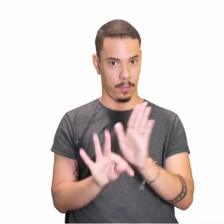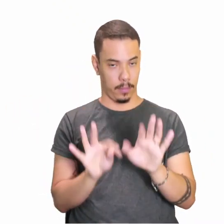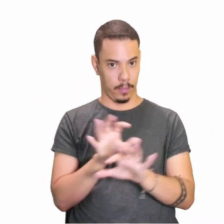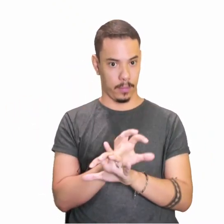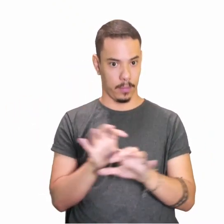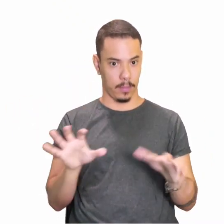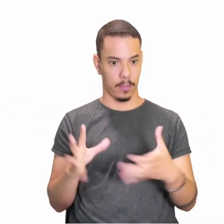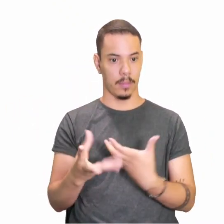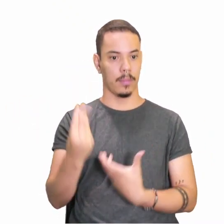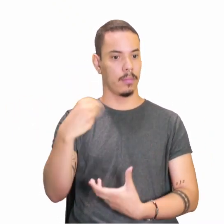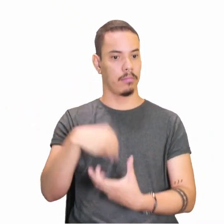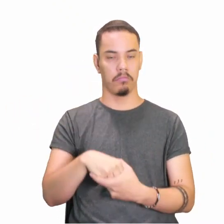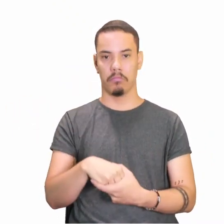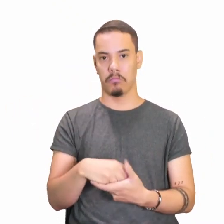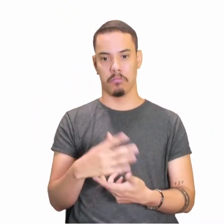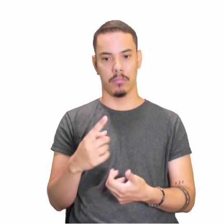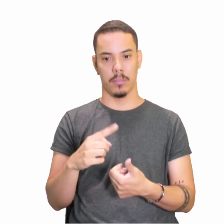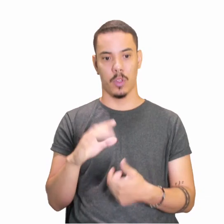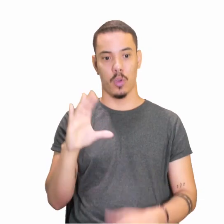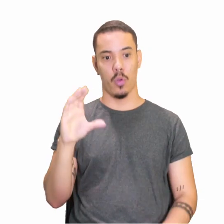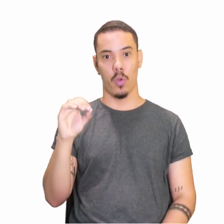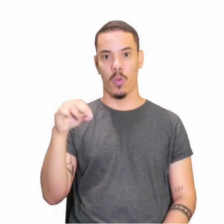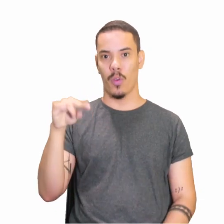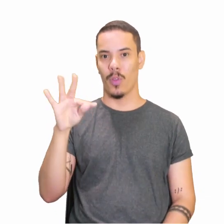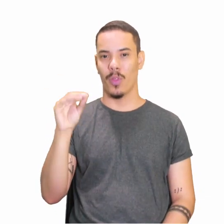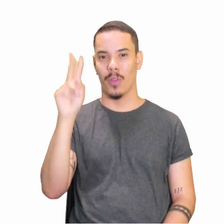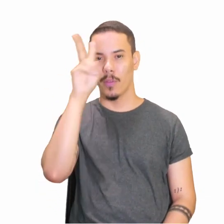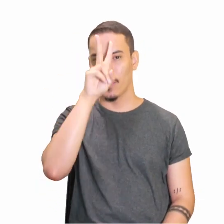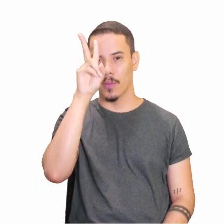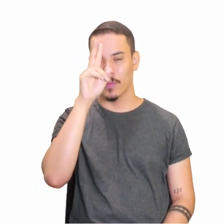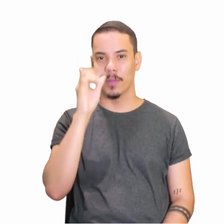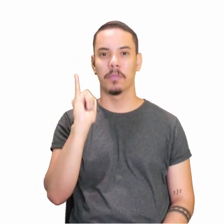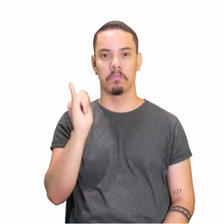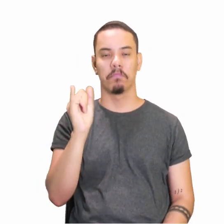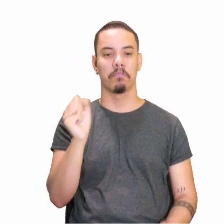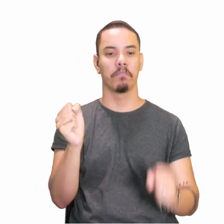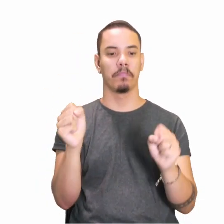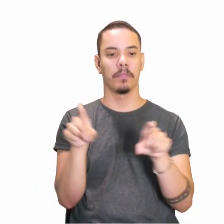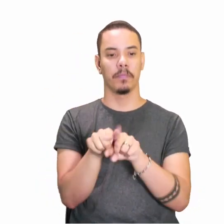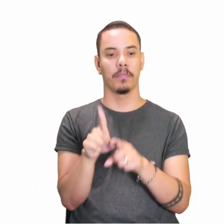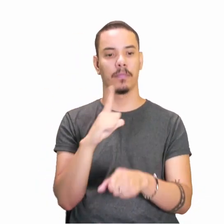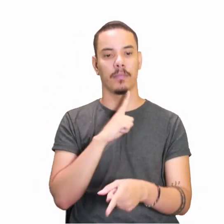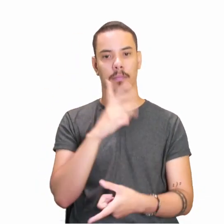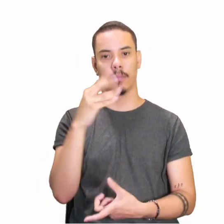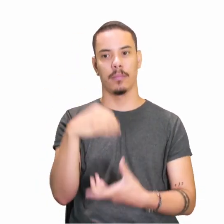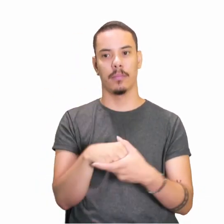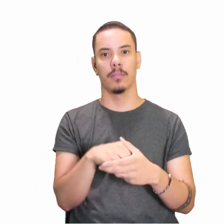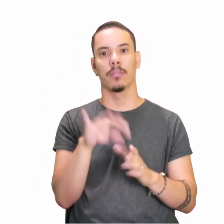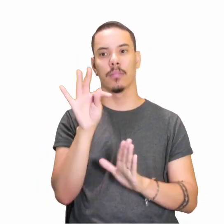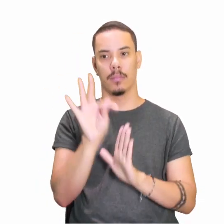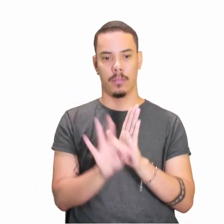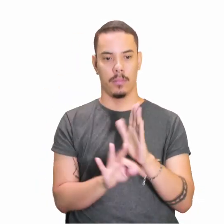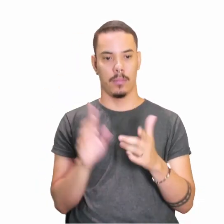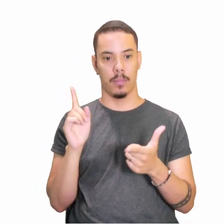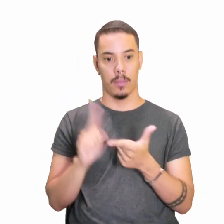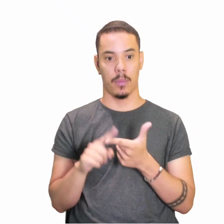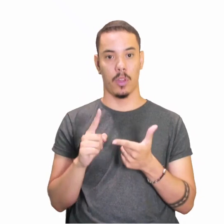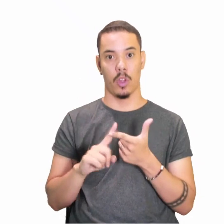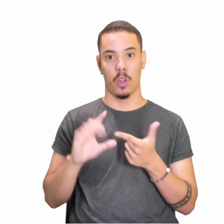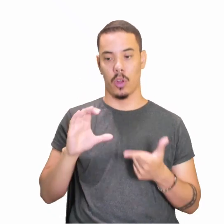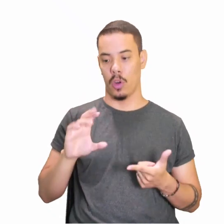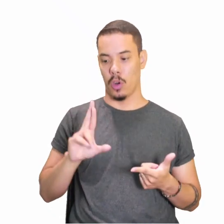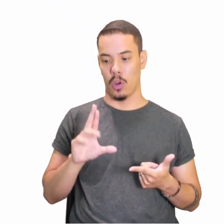no gênero conto. Os contos, eles recebem os textos narrativos.